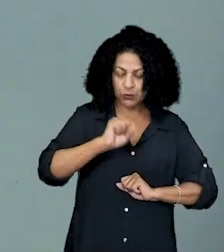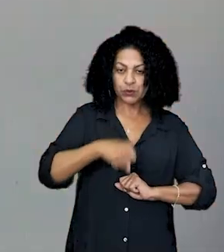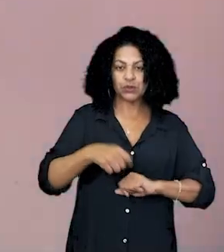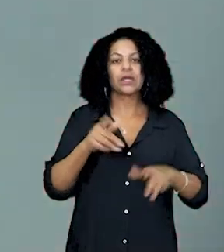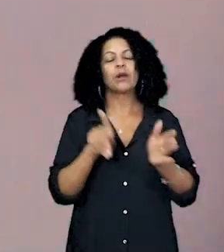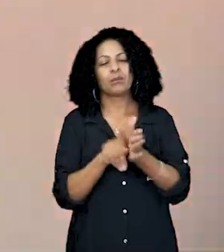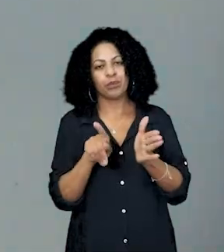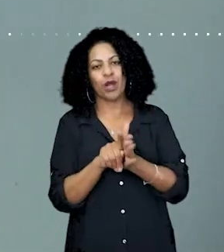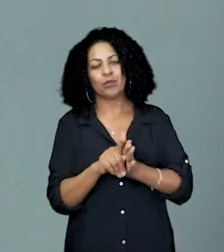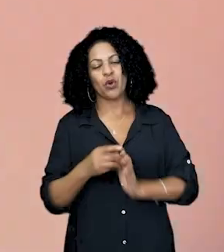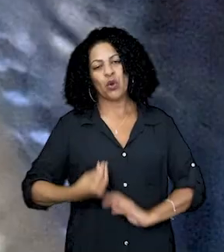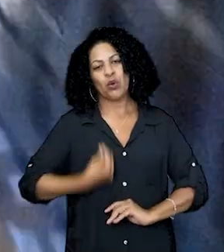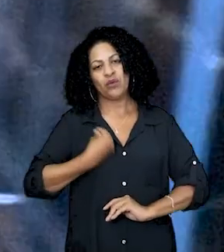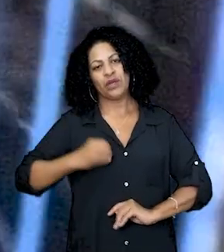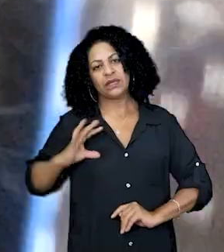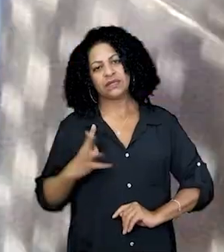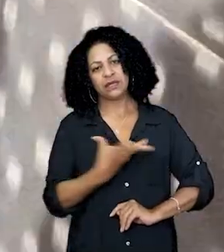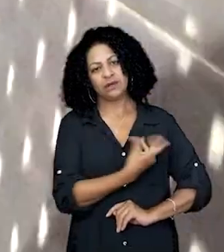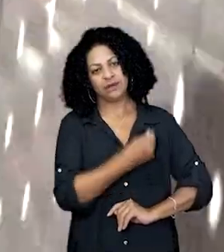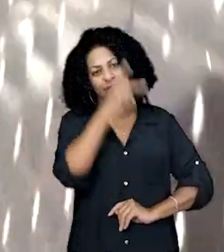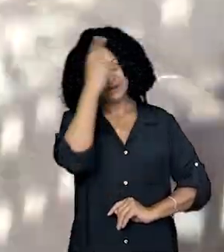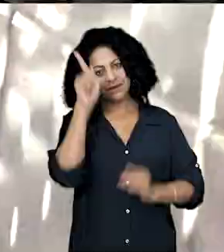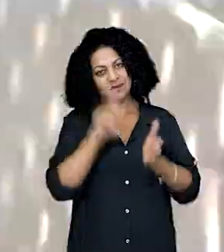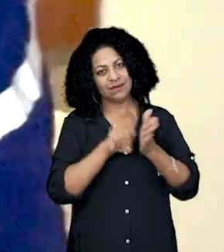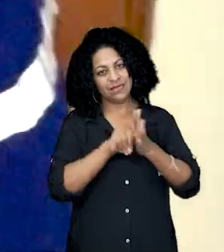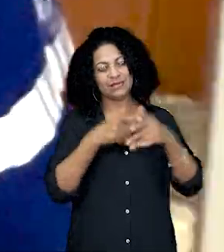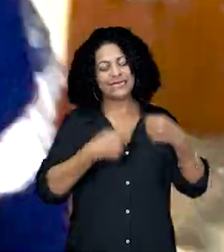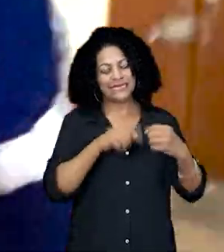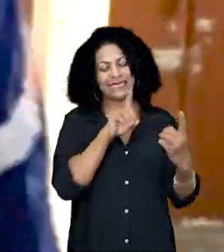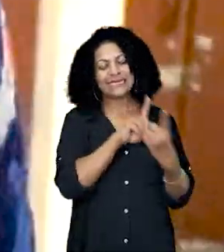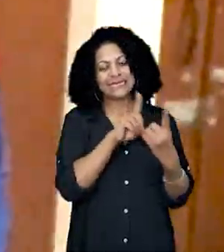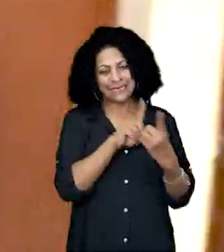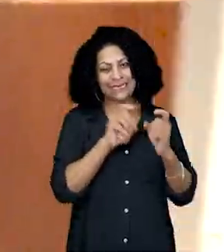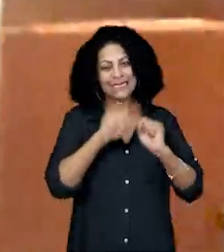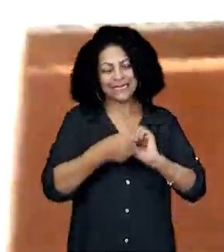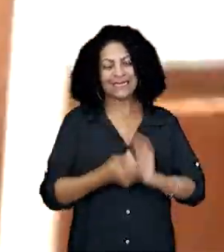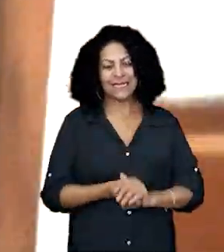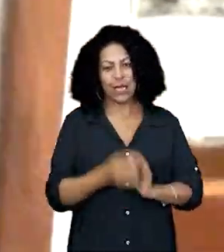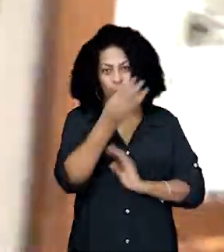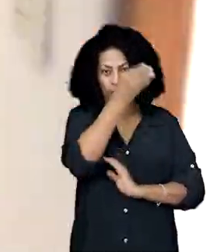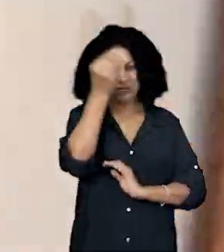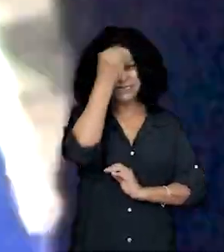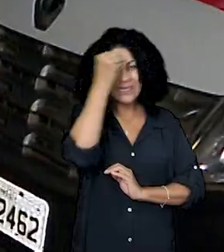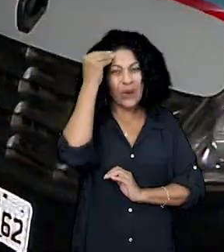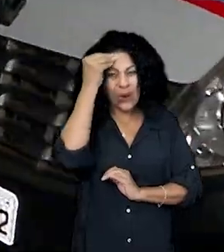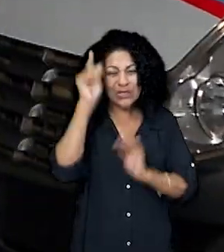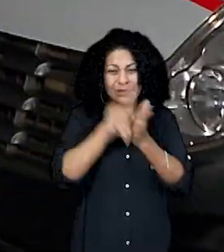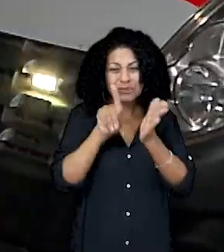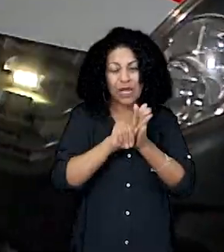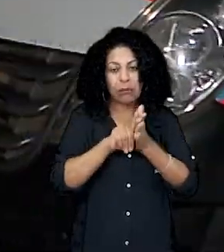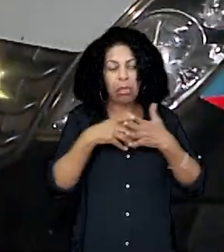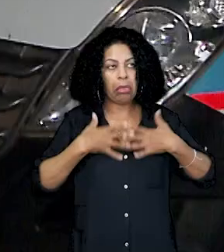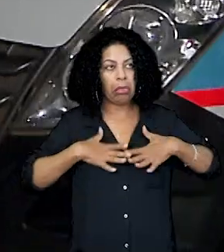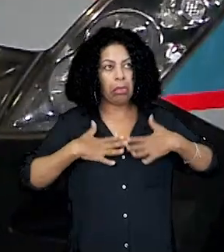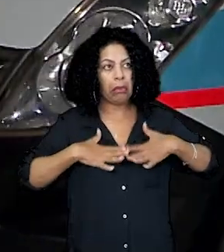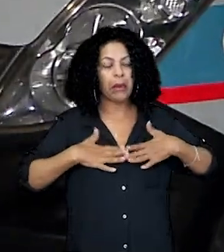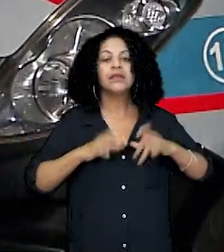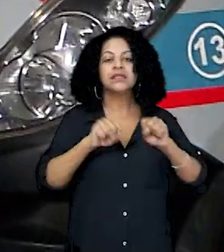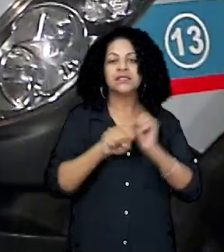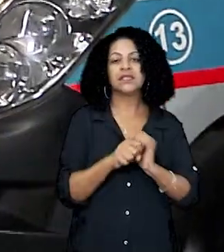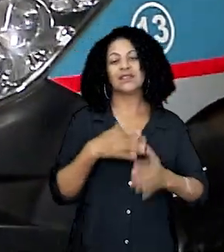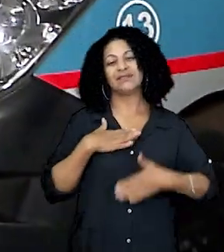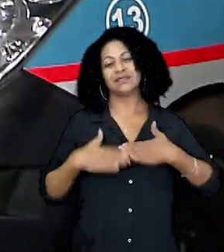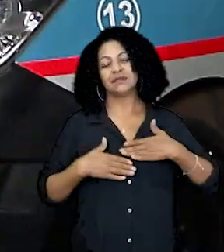de salvar vidas, né, de atender as pessoas, tem um desgaste psicológico. O físico a gente